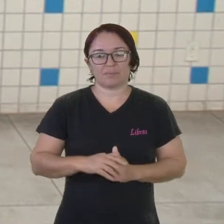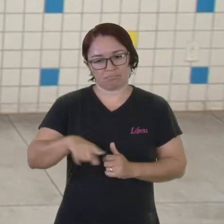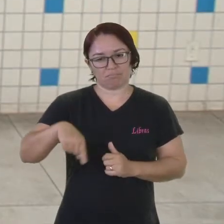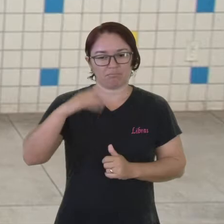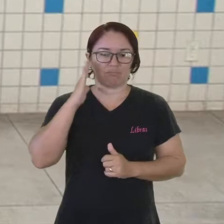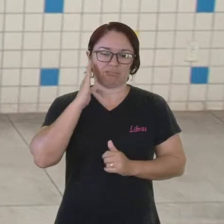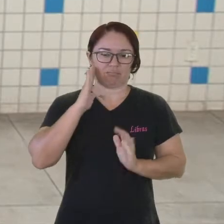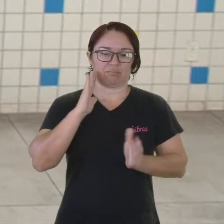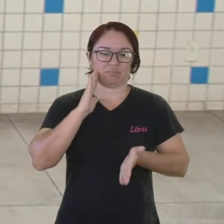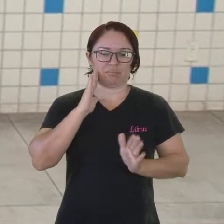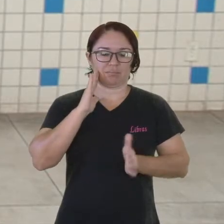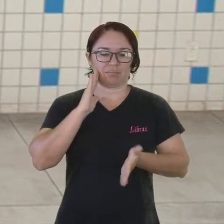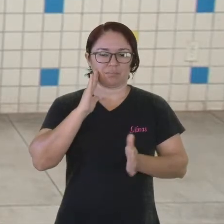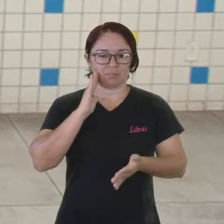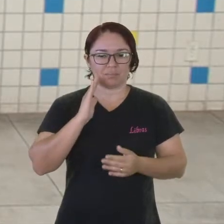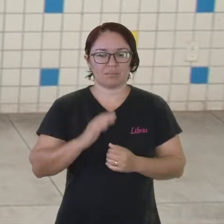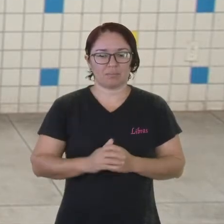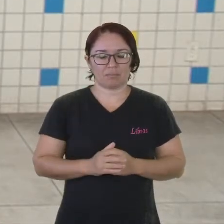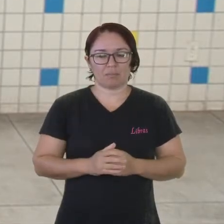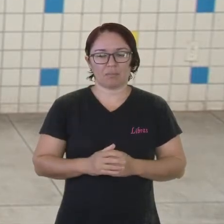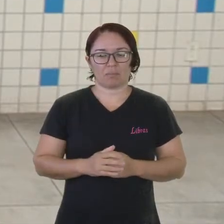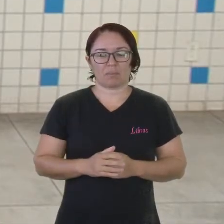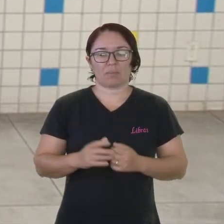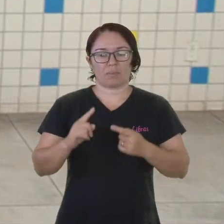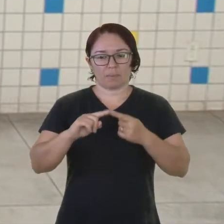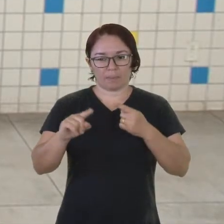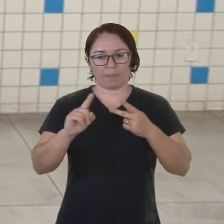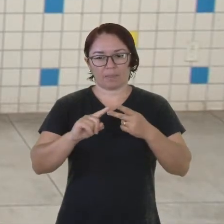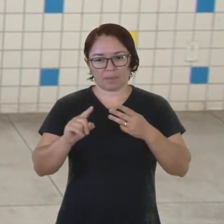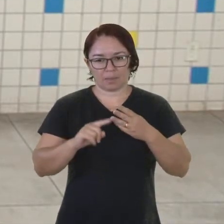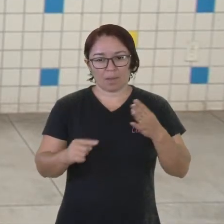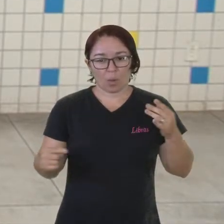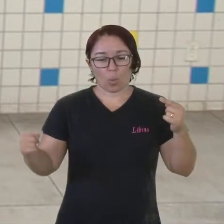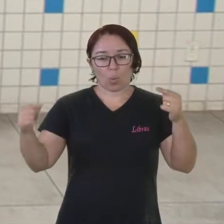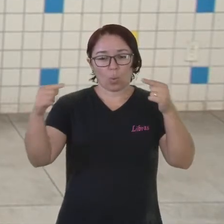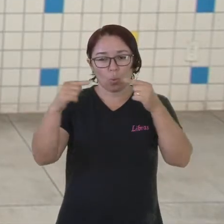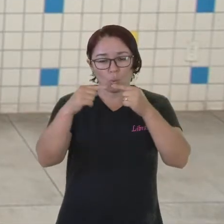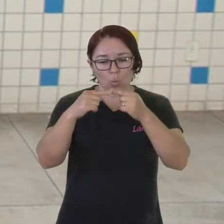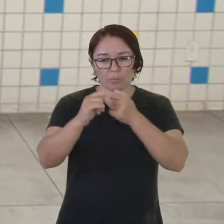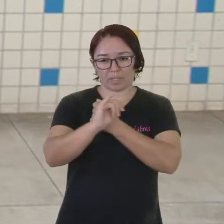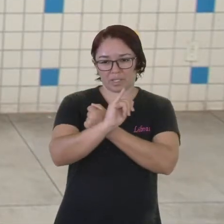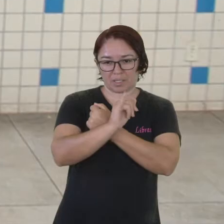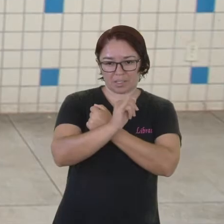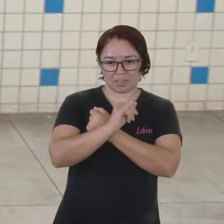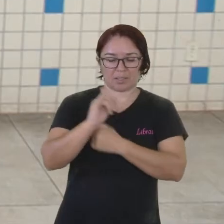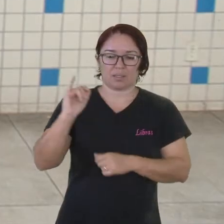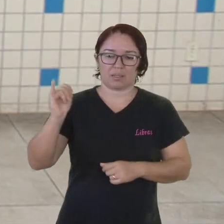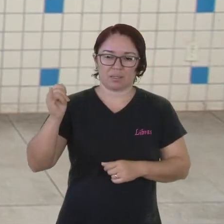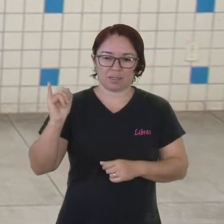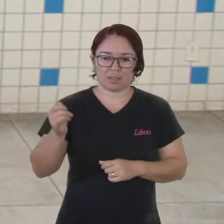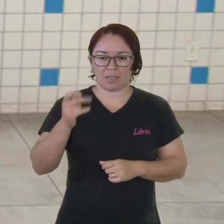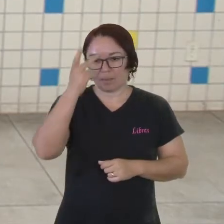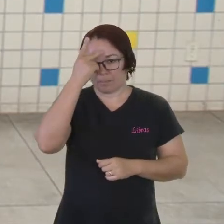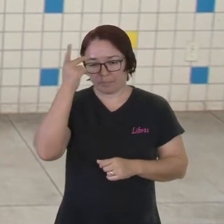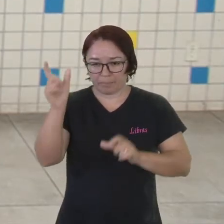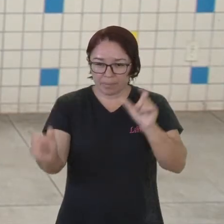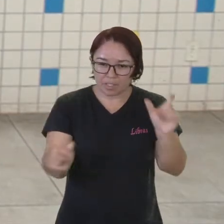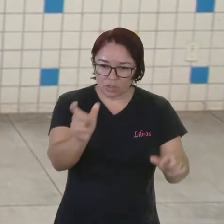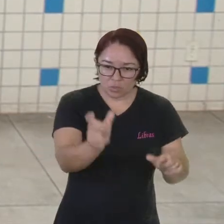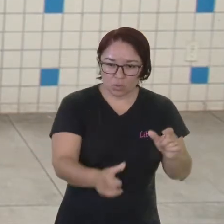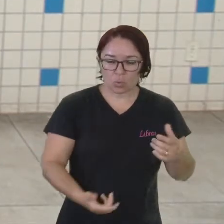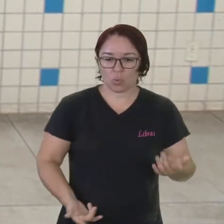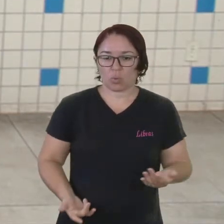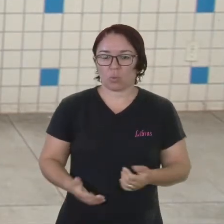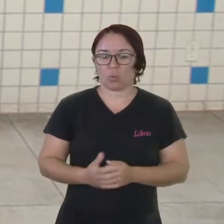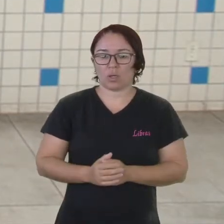sabe, não é verdade? São os elementos de uma narrativa. Apresenta os personagens, que ocorrem essas ações, desenvolve essas